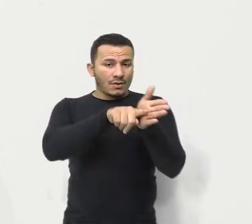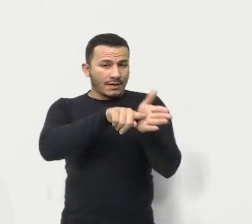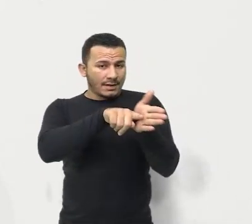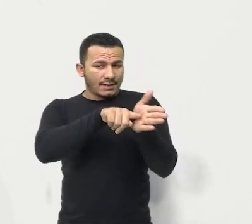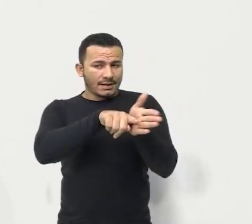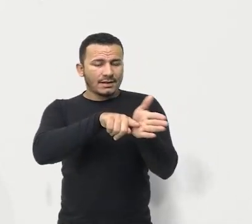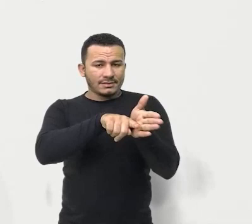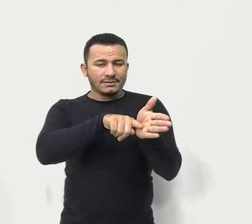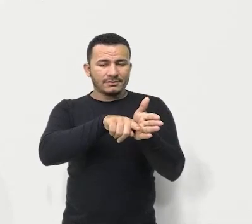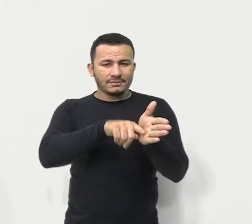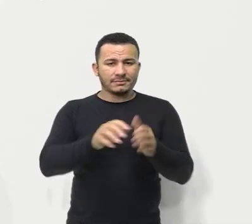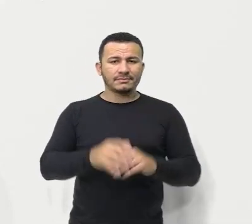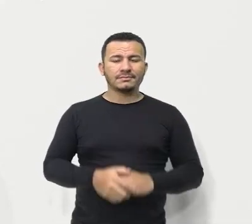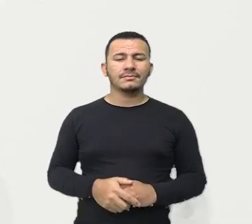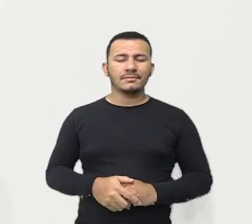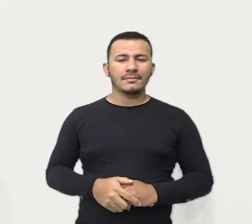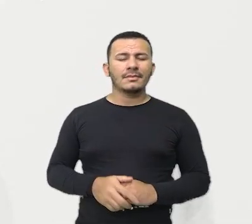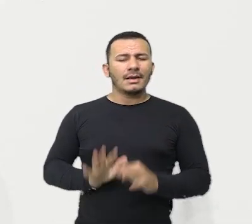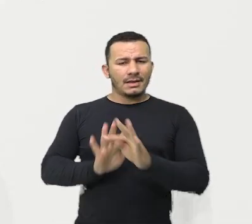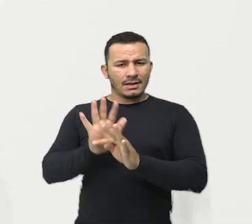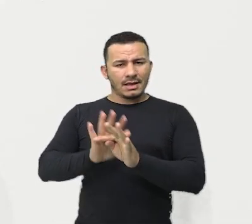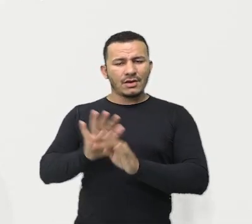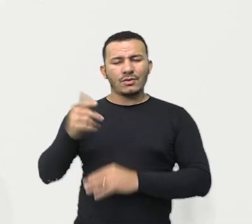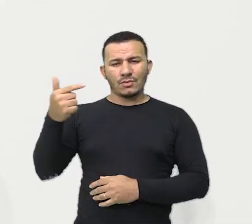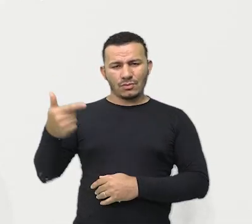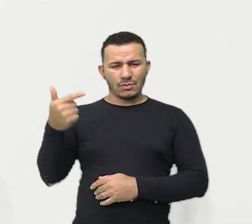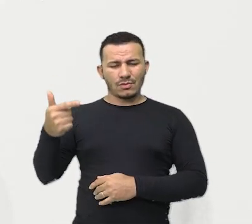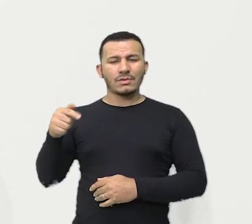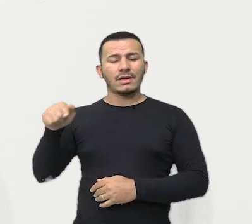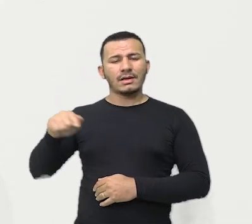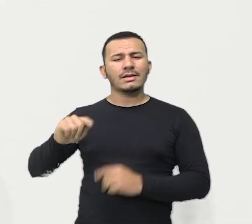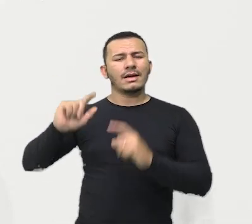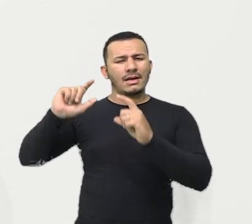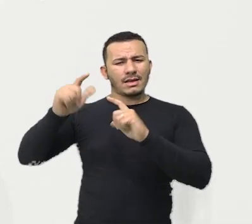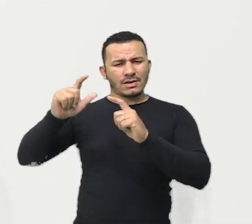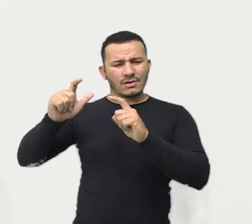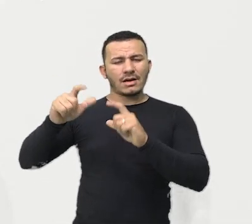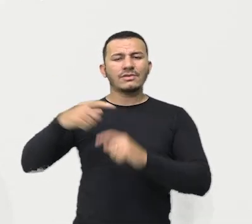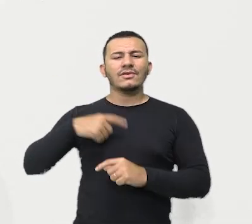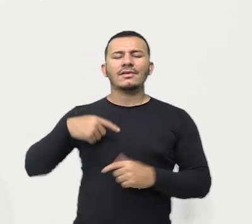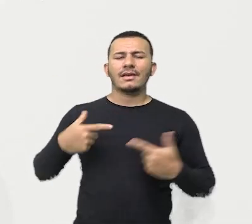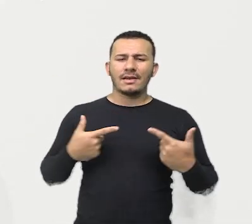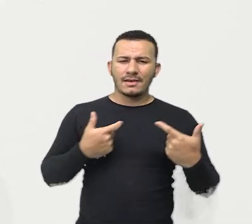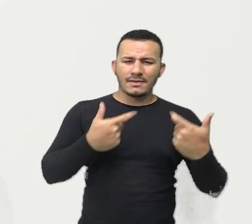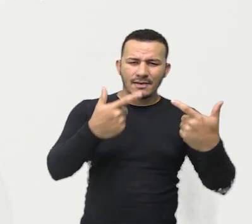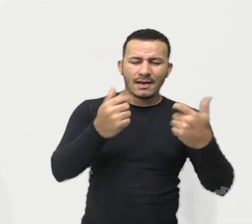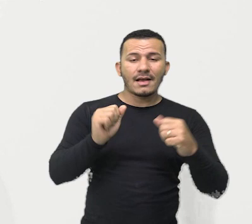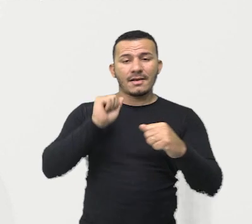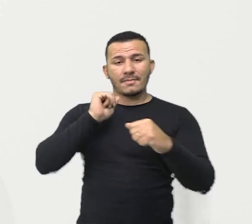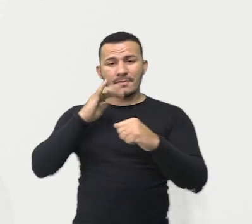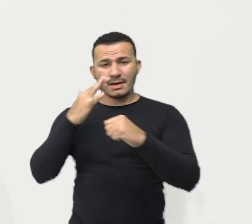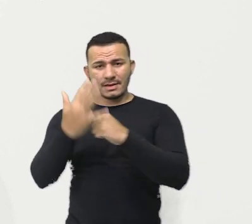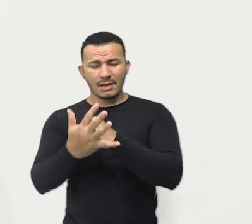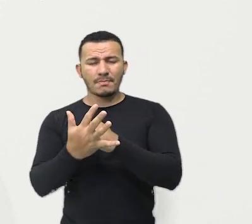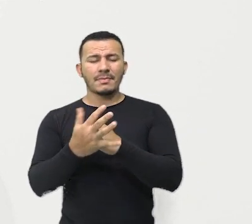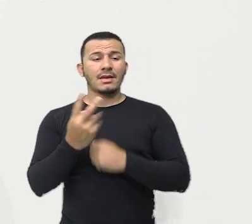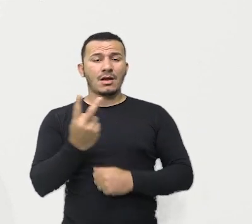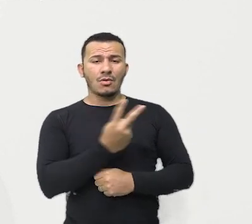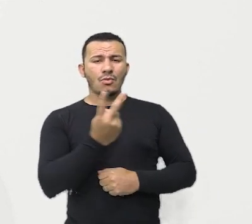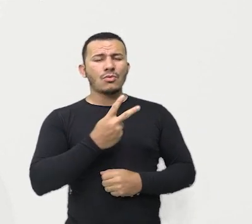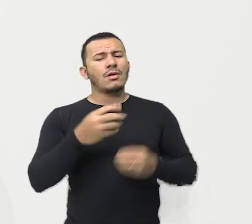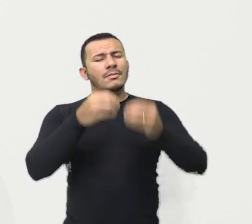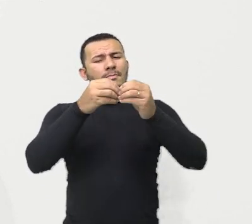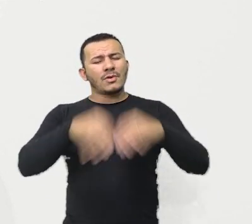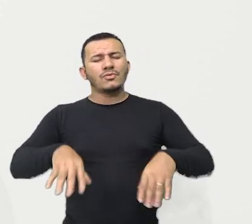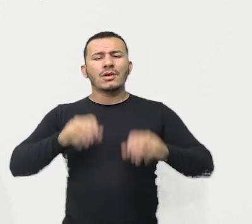charge. Olha só, texto 2. Lembrando, né, que na charge a gente tinha guerra e pandemia levam riscos de